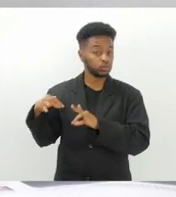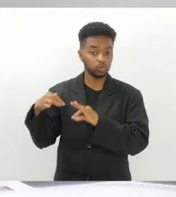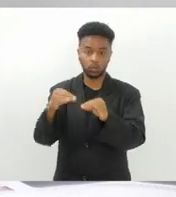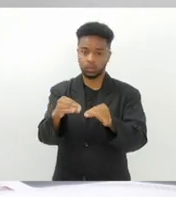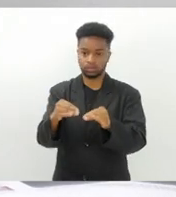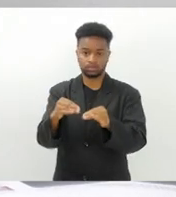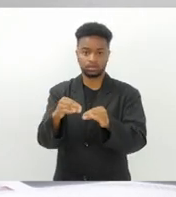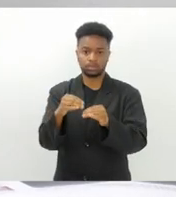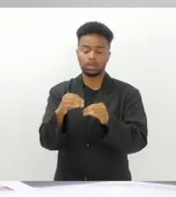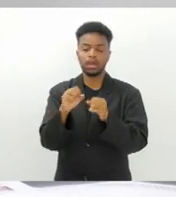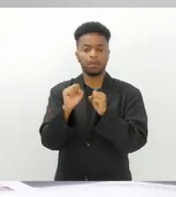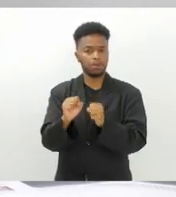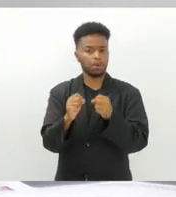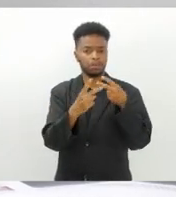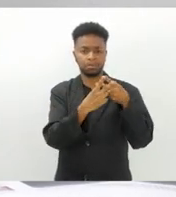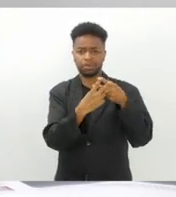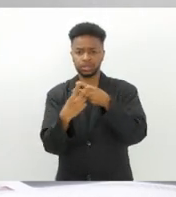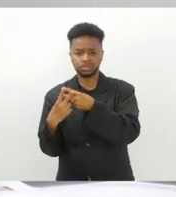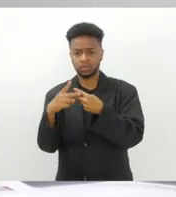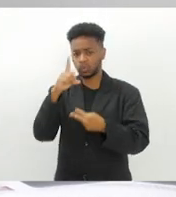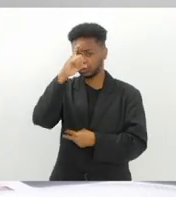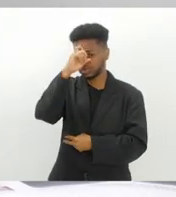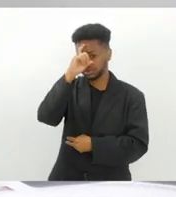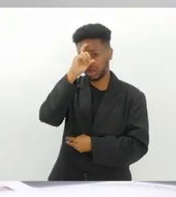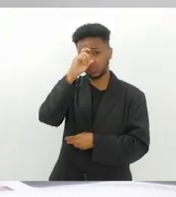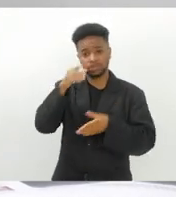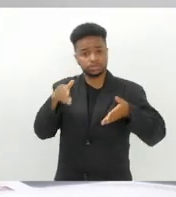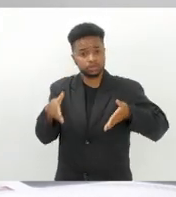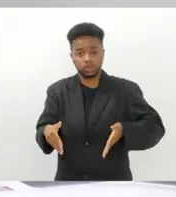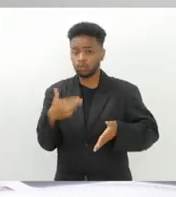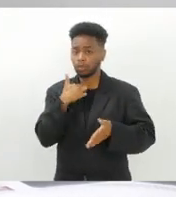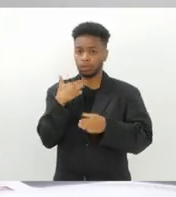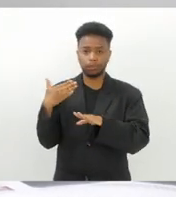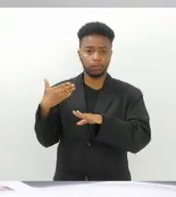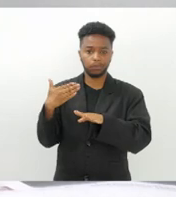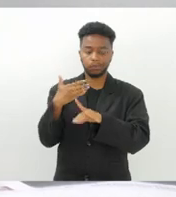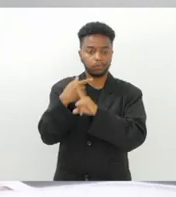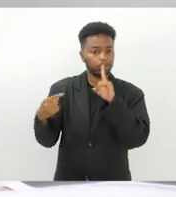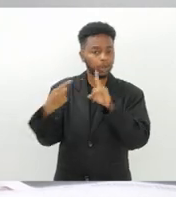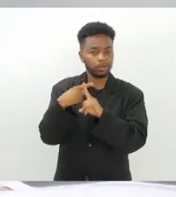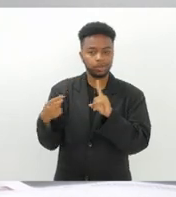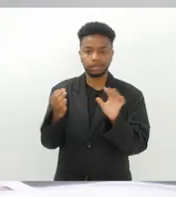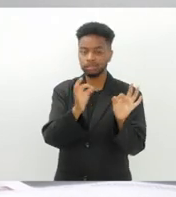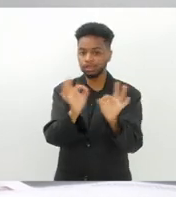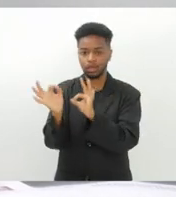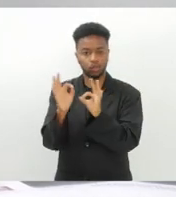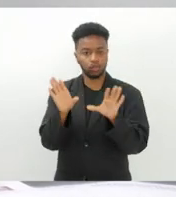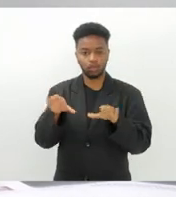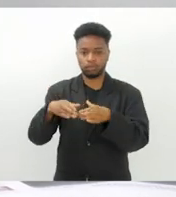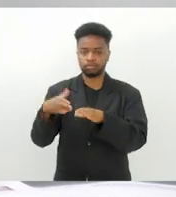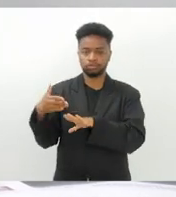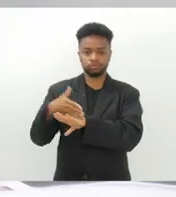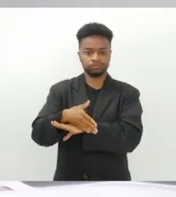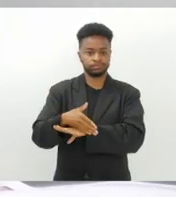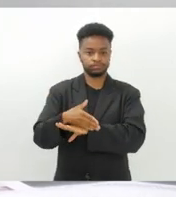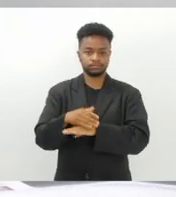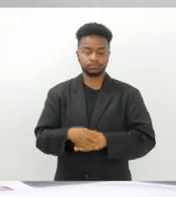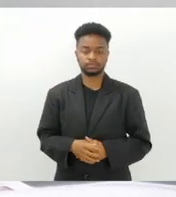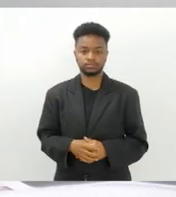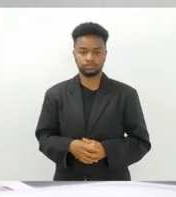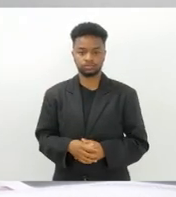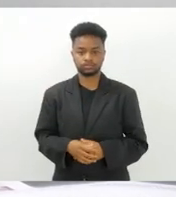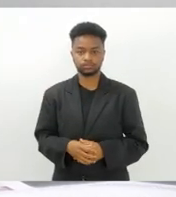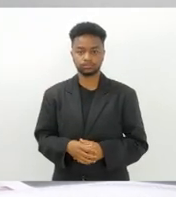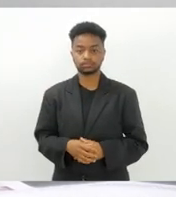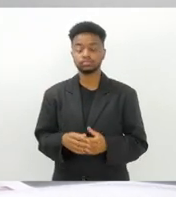incluindo presídios, hospitais, cemitérios, não pode haver vedação de nenhuma religião. Nós temos